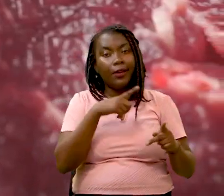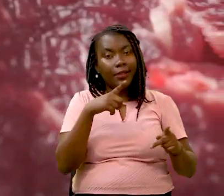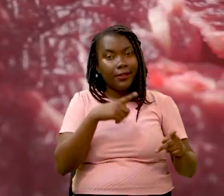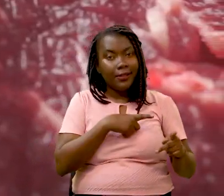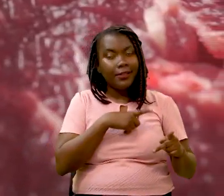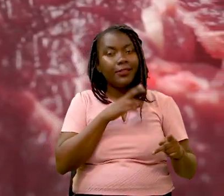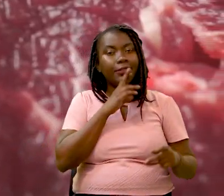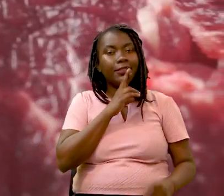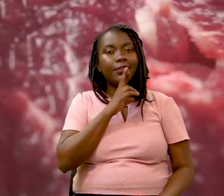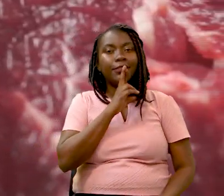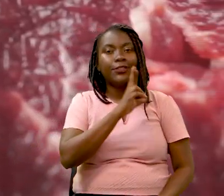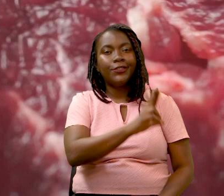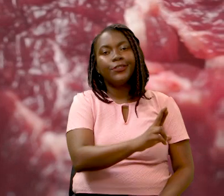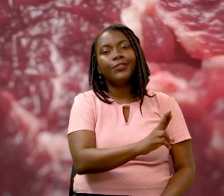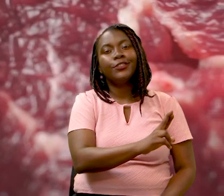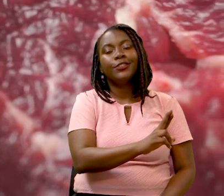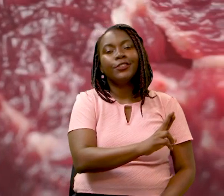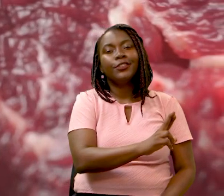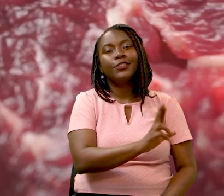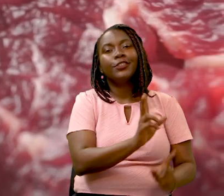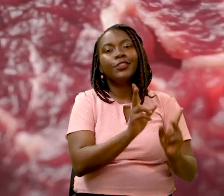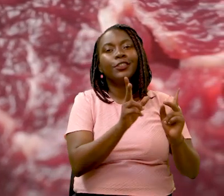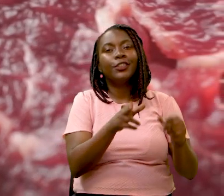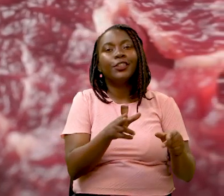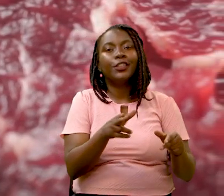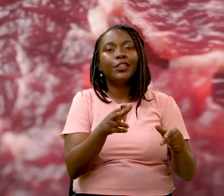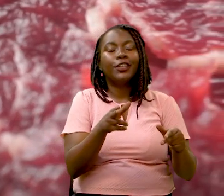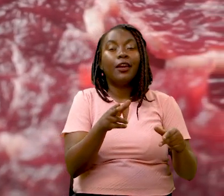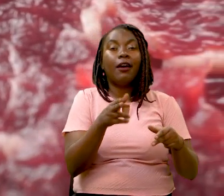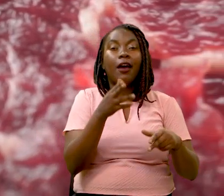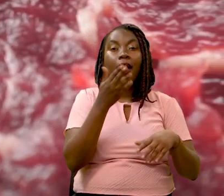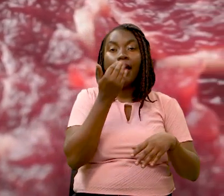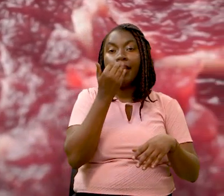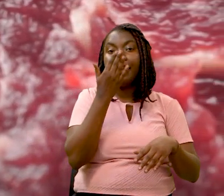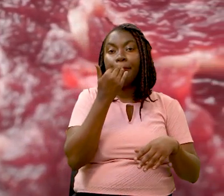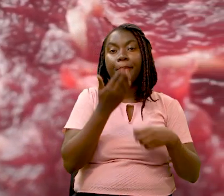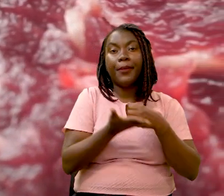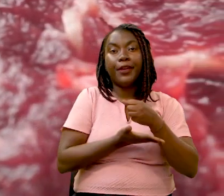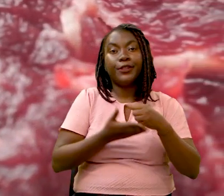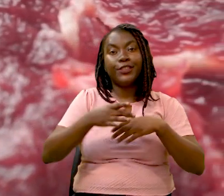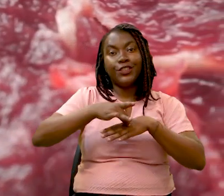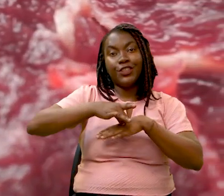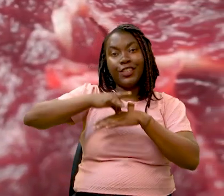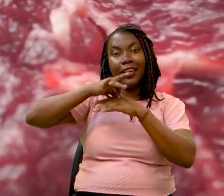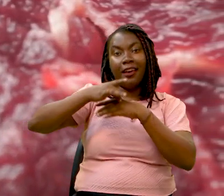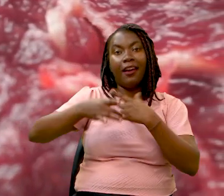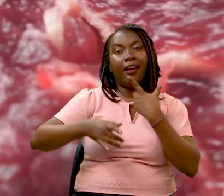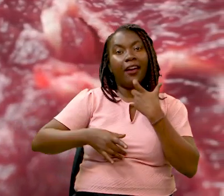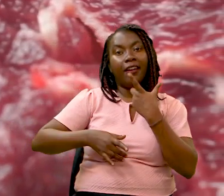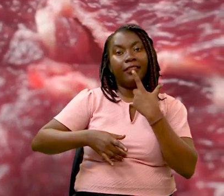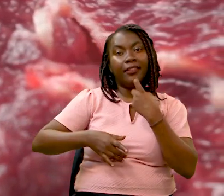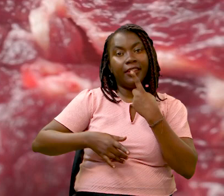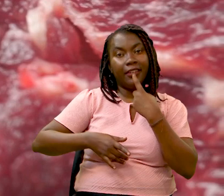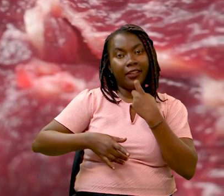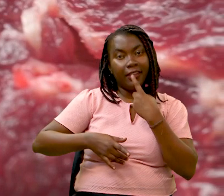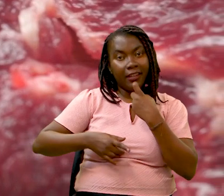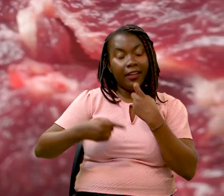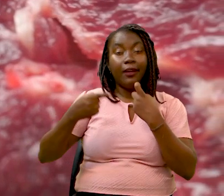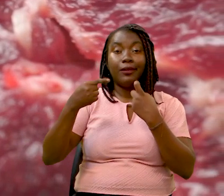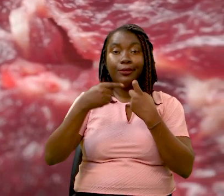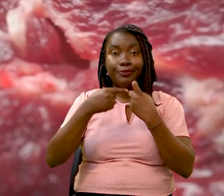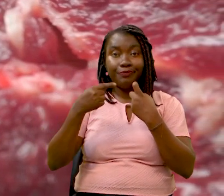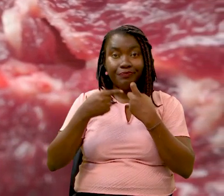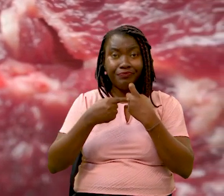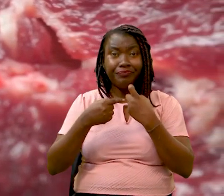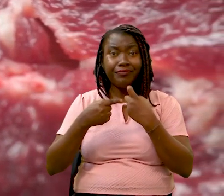de resposta com alimentos à base de carne, principalmente a carne vermelha, que acaba sendo